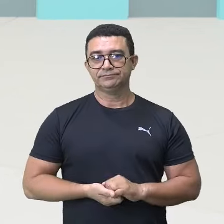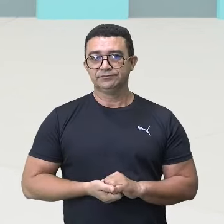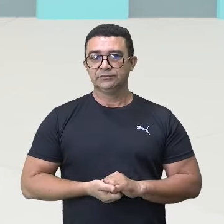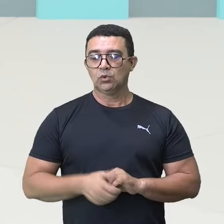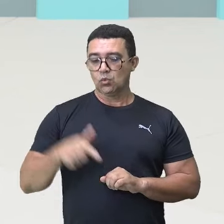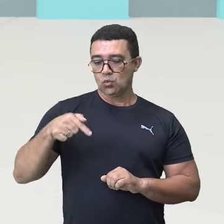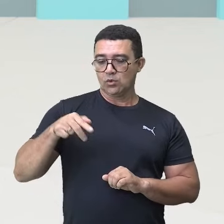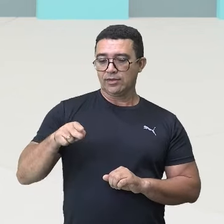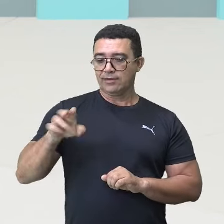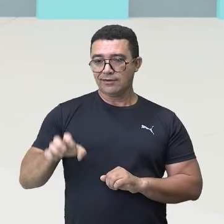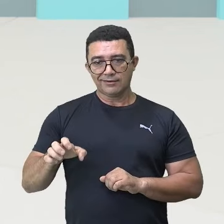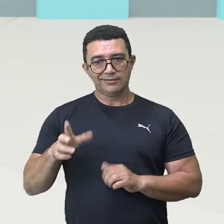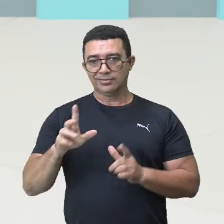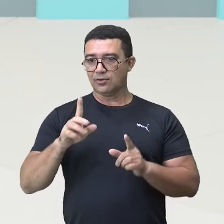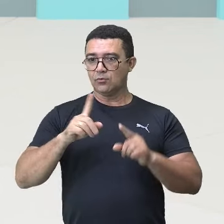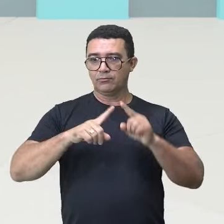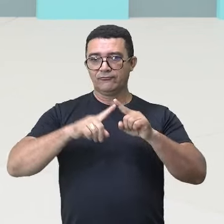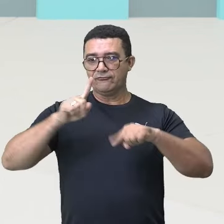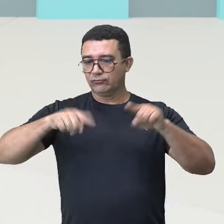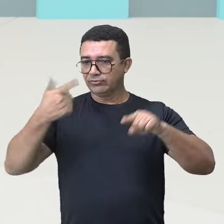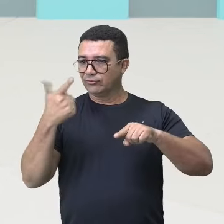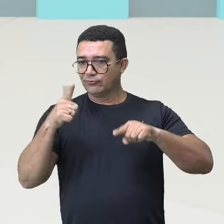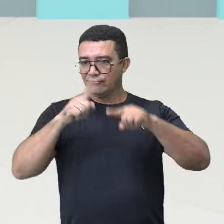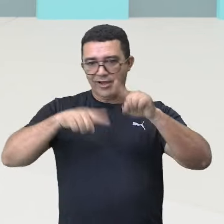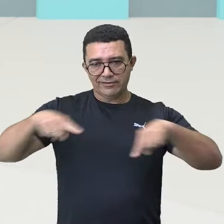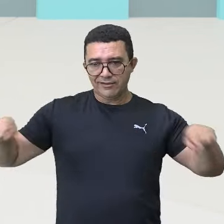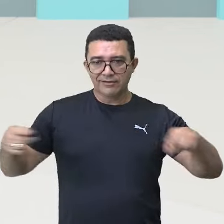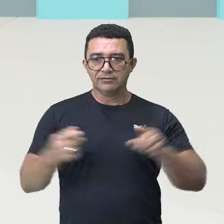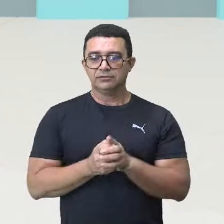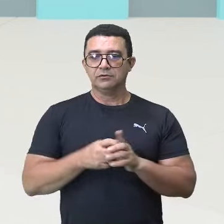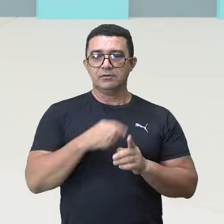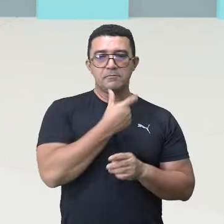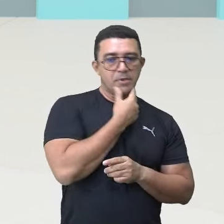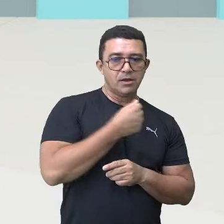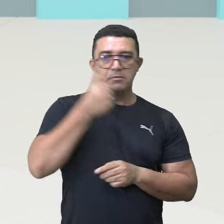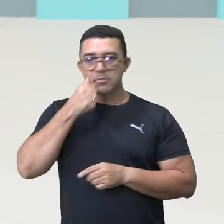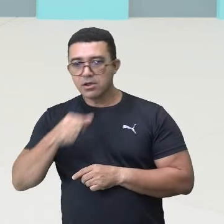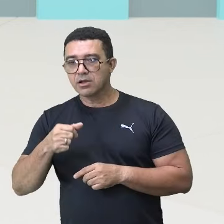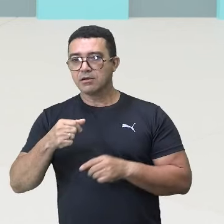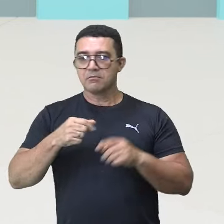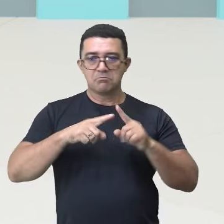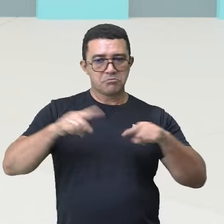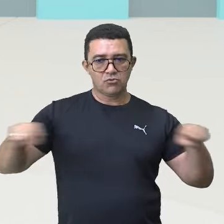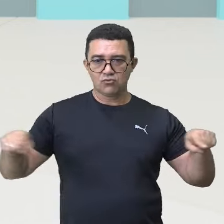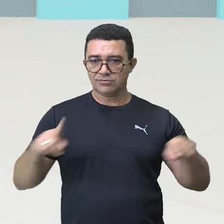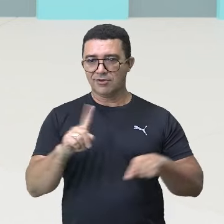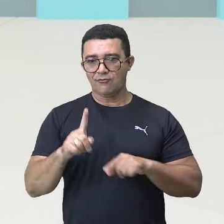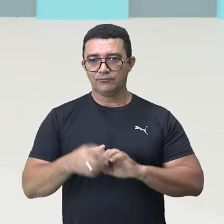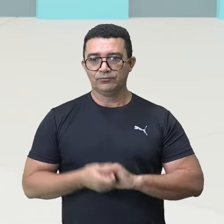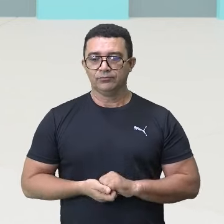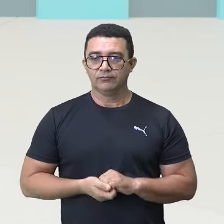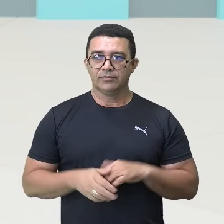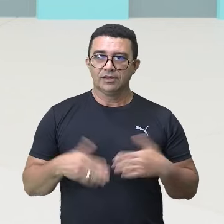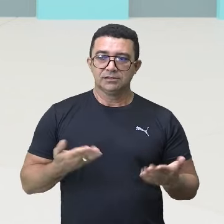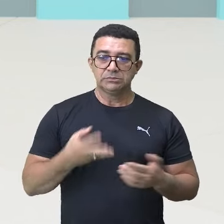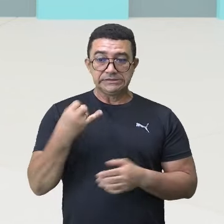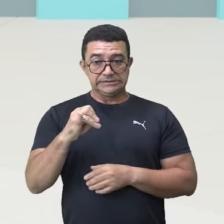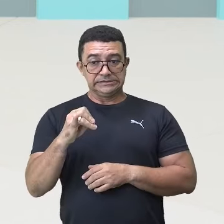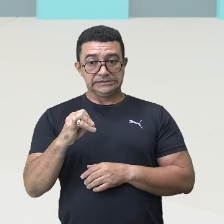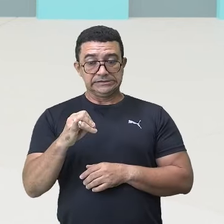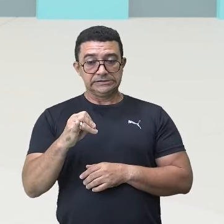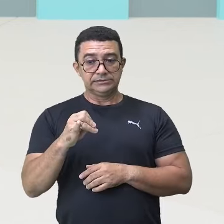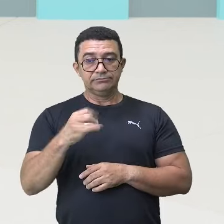varia não vai para o feminino não vai para o plural então ele fica q para sempre Ok Claro que se eu fosse usar